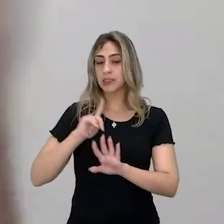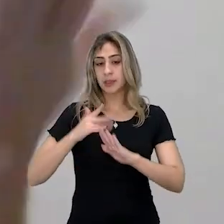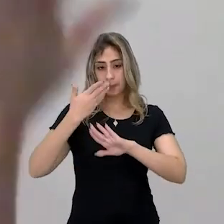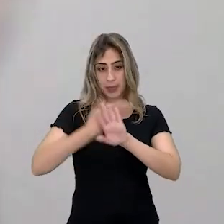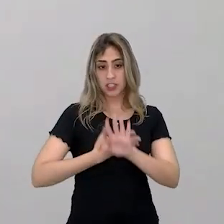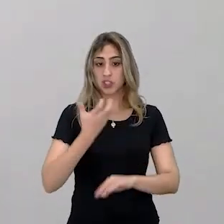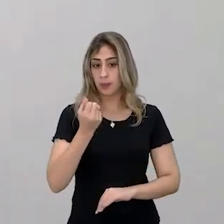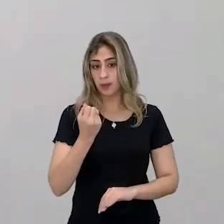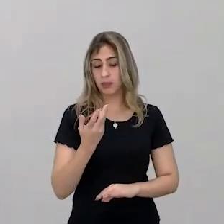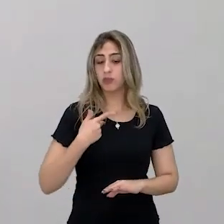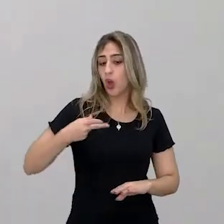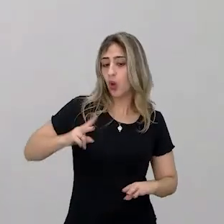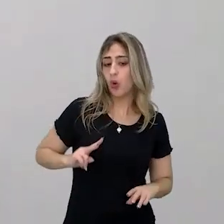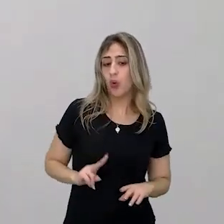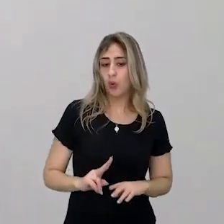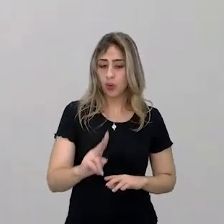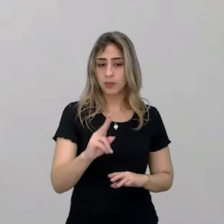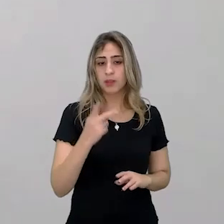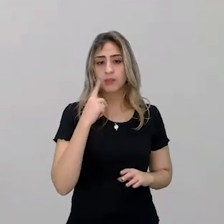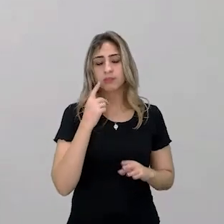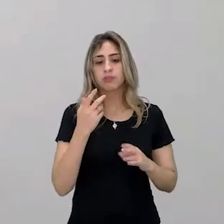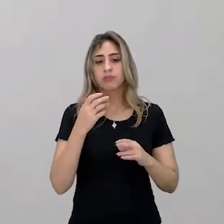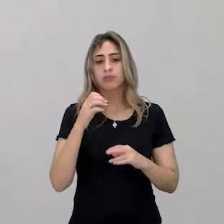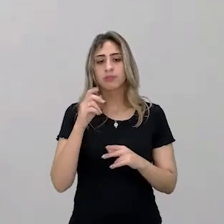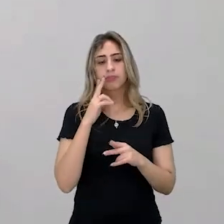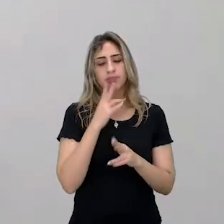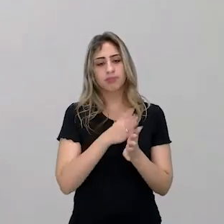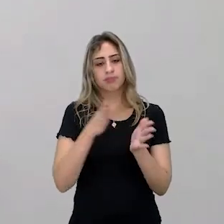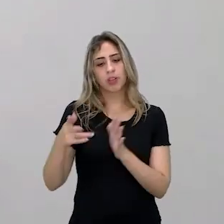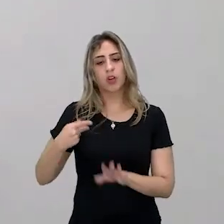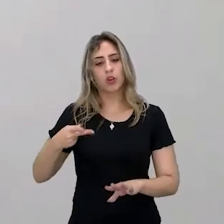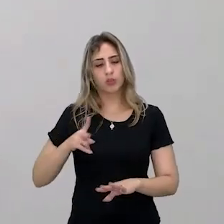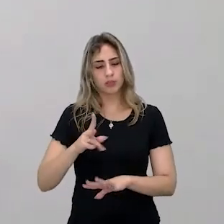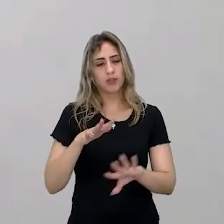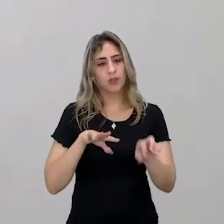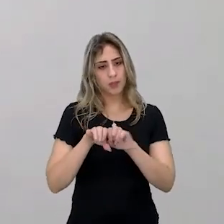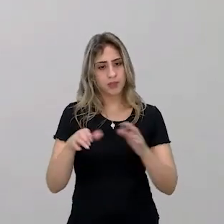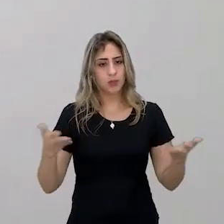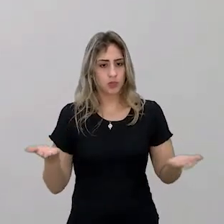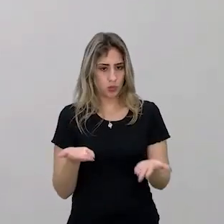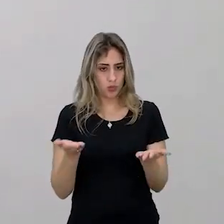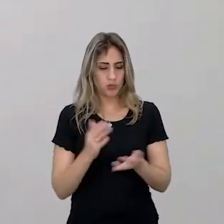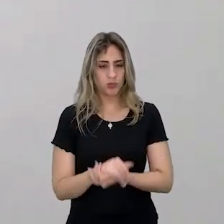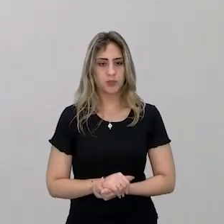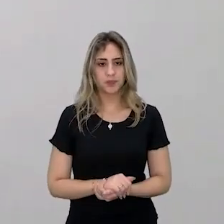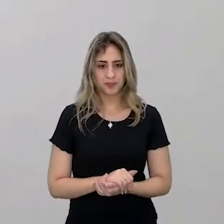branca. Seguimos, então, para a Evelise, para ela se apresentar e começar a formação de hoje.